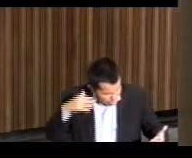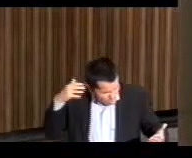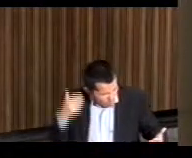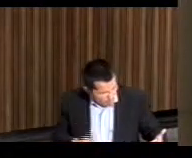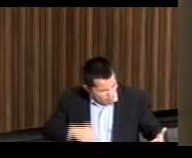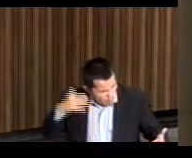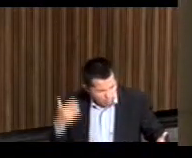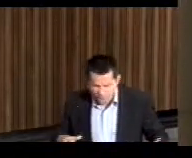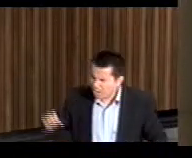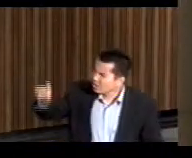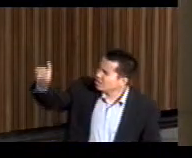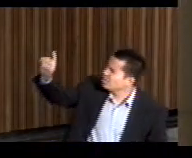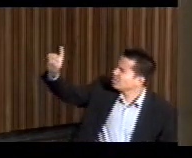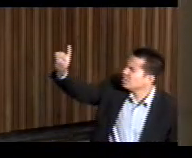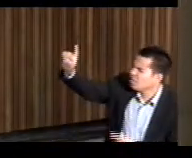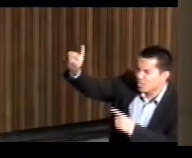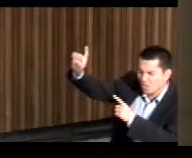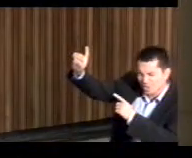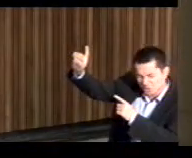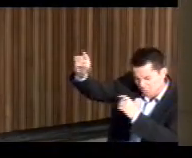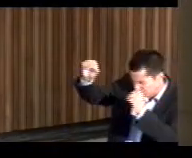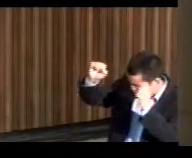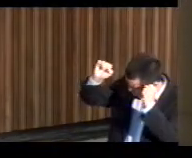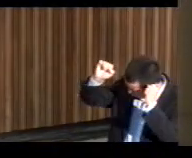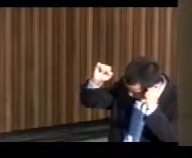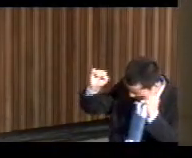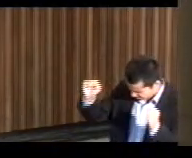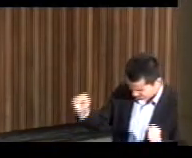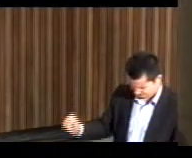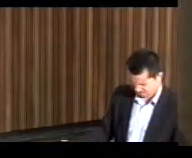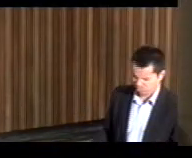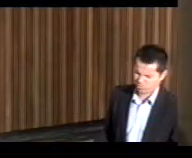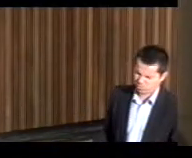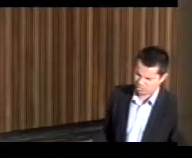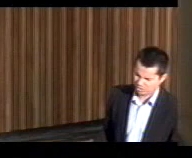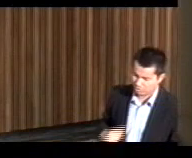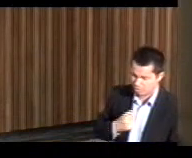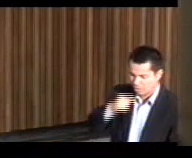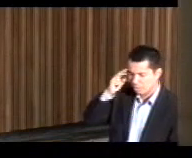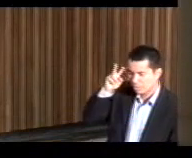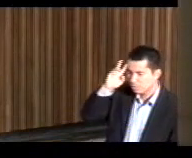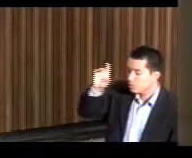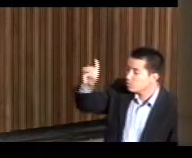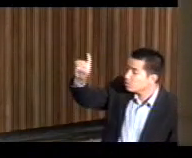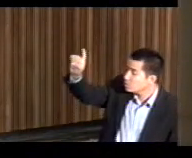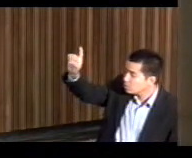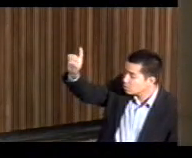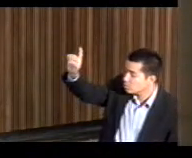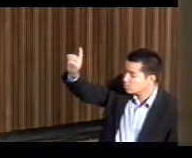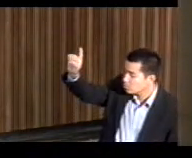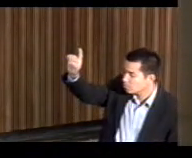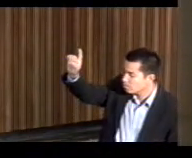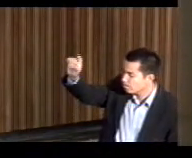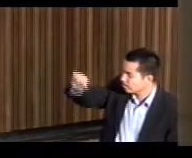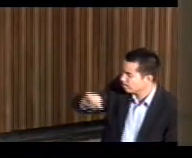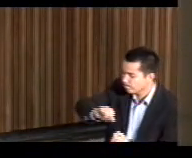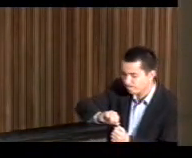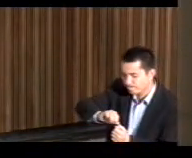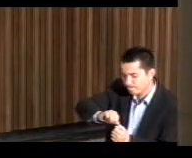Senhor, e nos lembramos que do teu trono, de onde o Senhor está